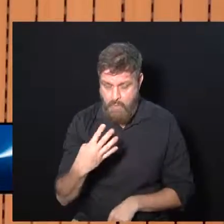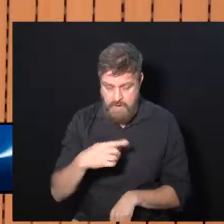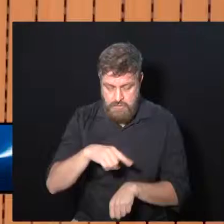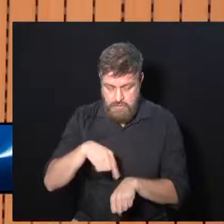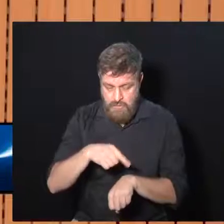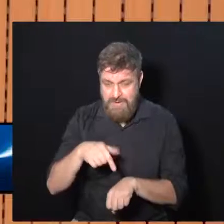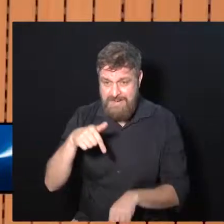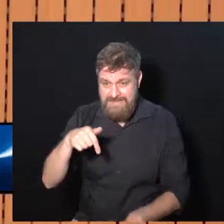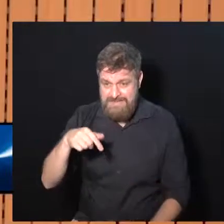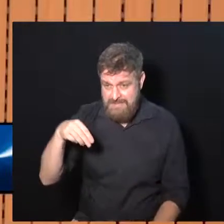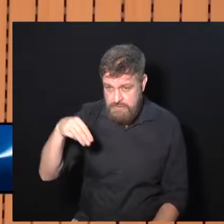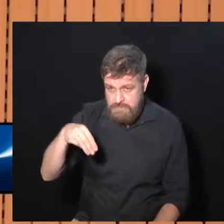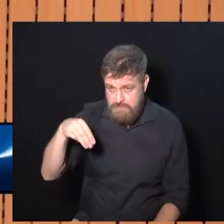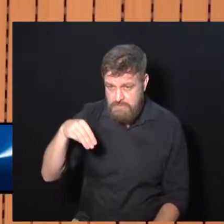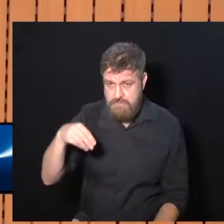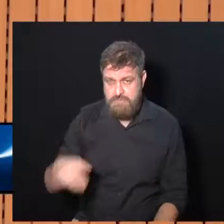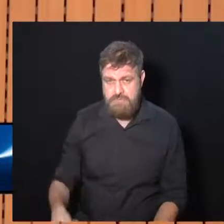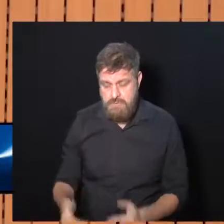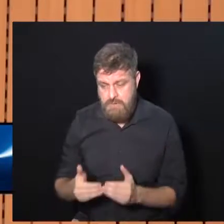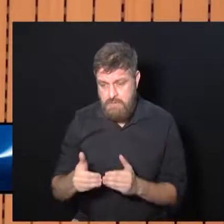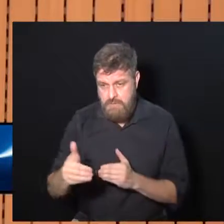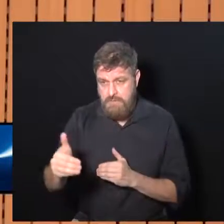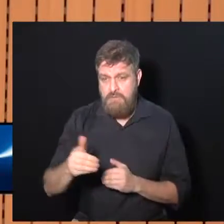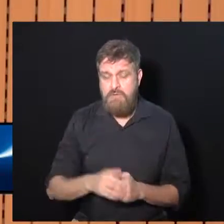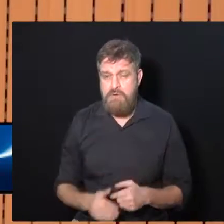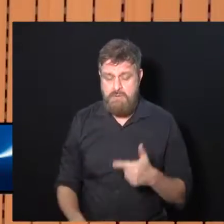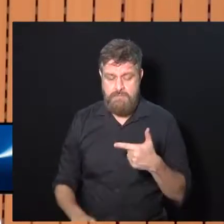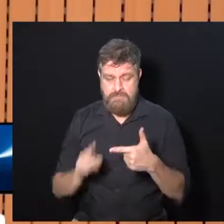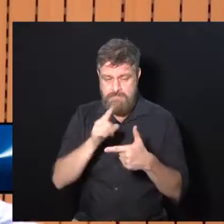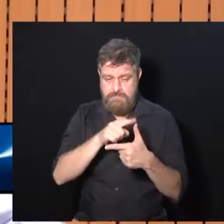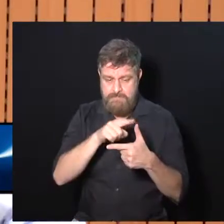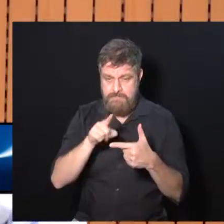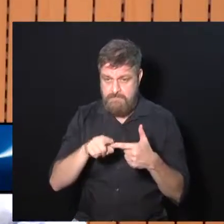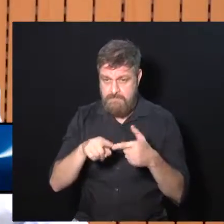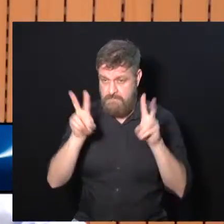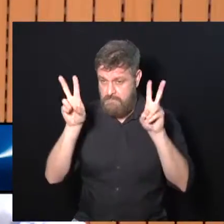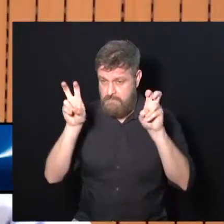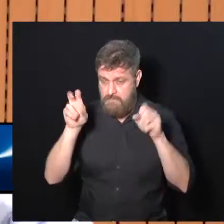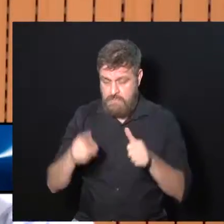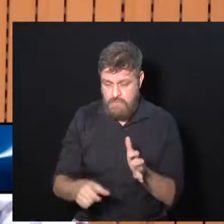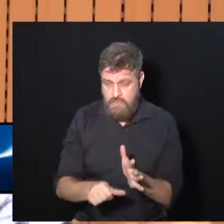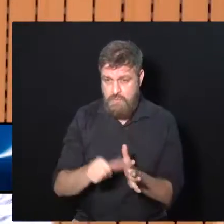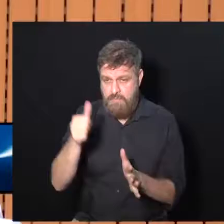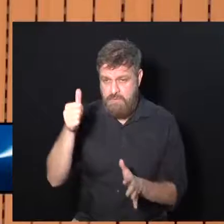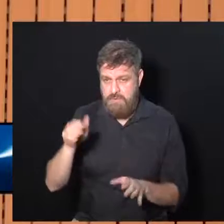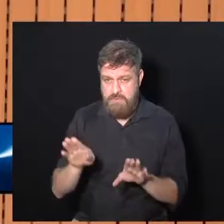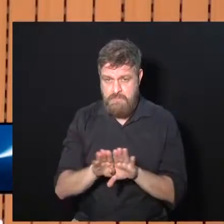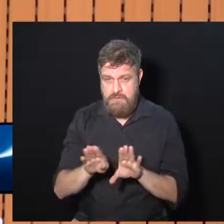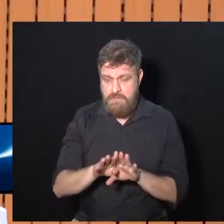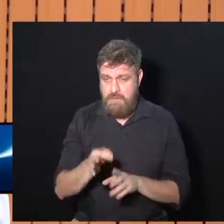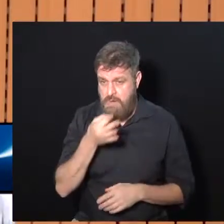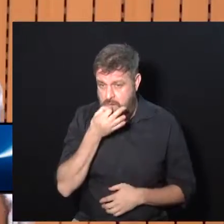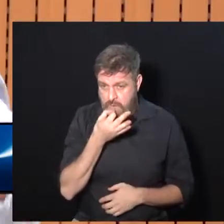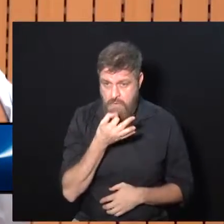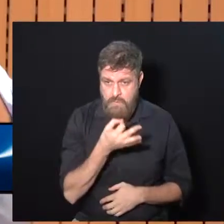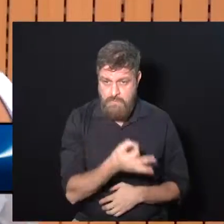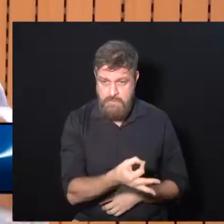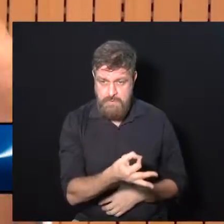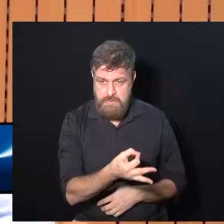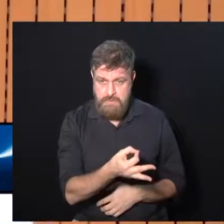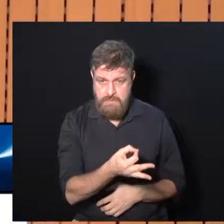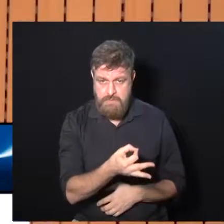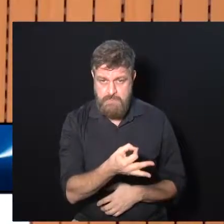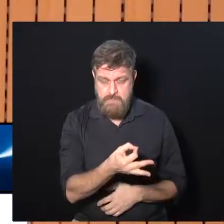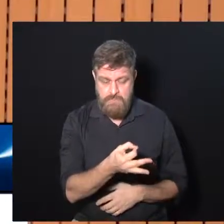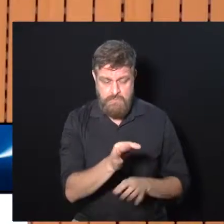16h07, para tratar de dois assuntos. O primeiro é deliberar um parecer